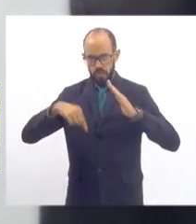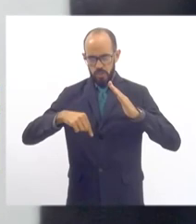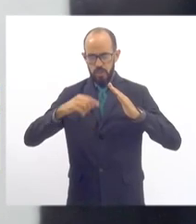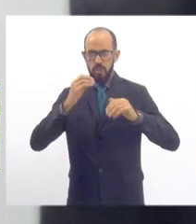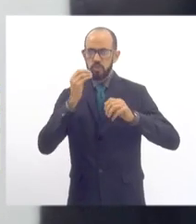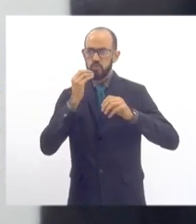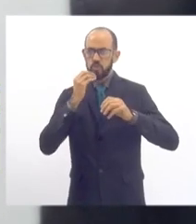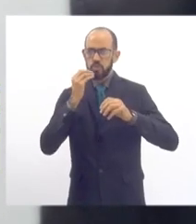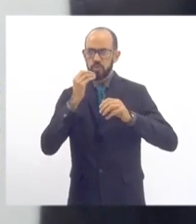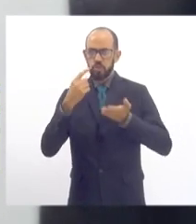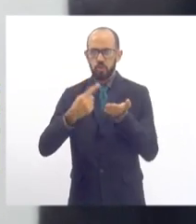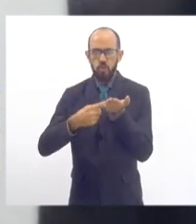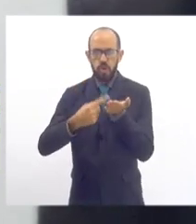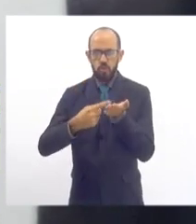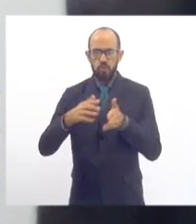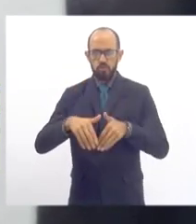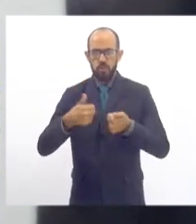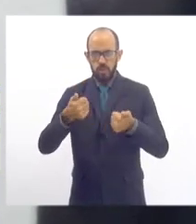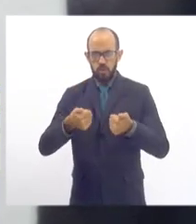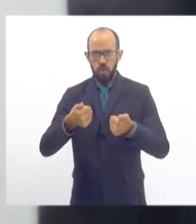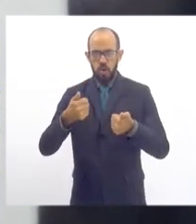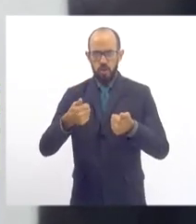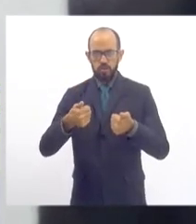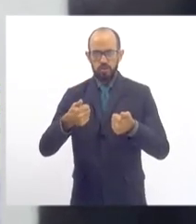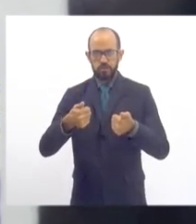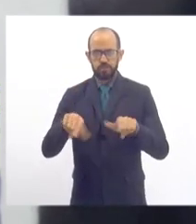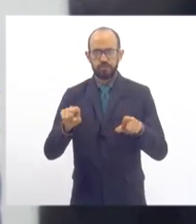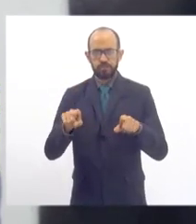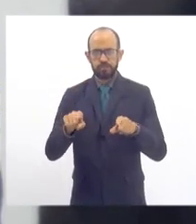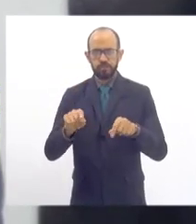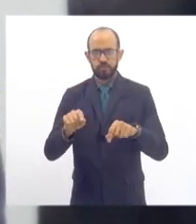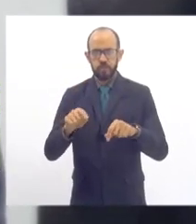poderia chegar a esse entendimento que levasse